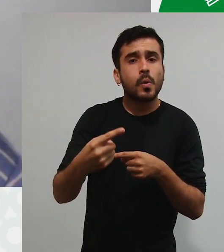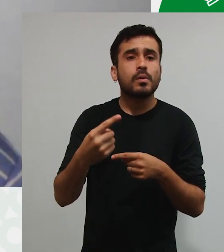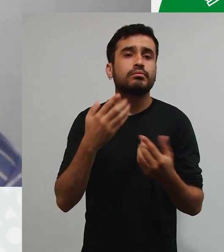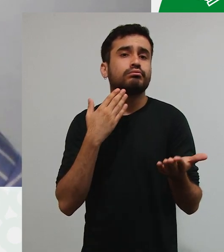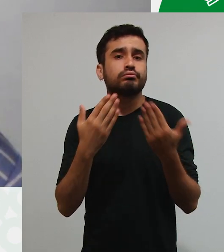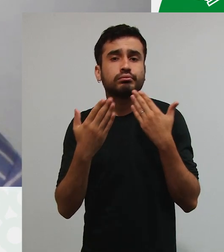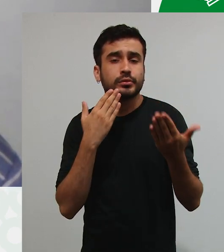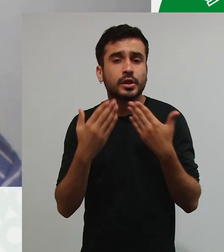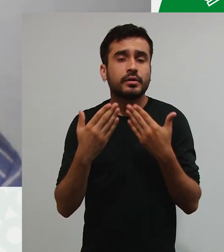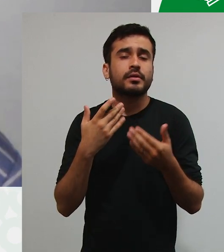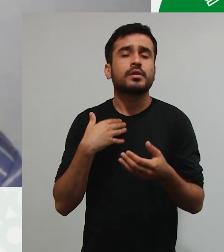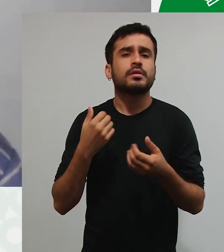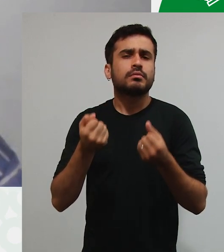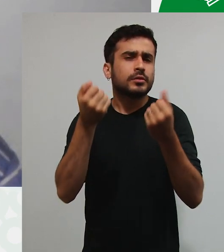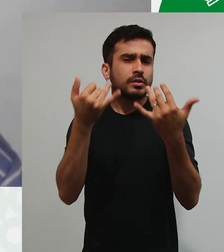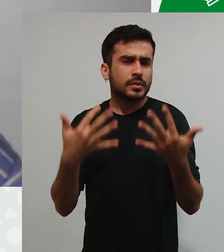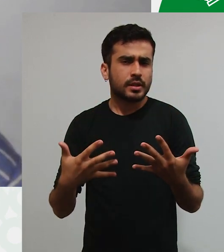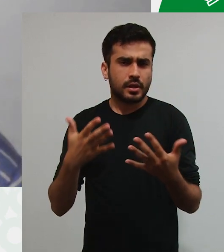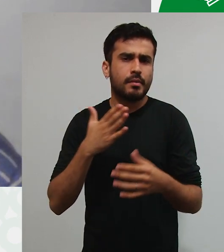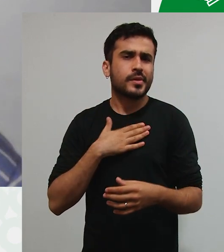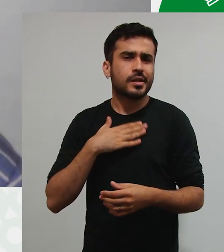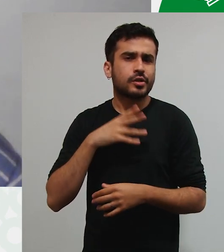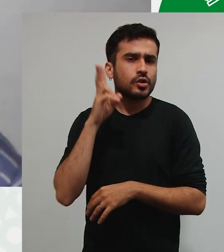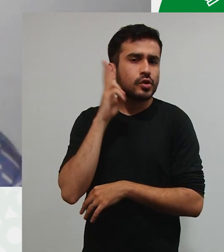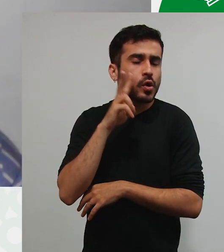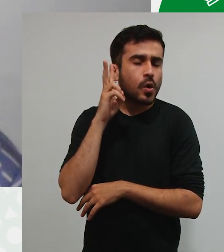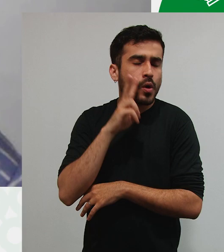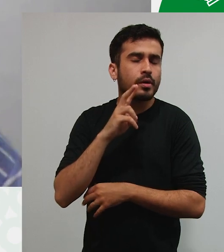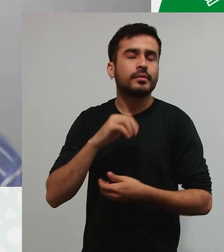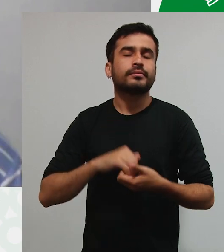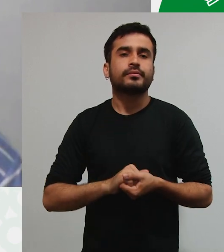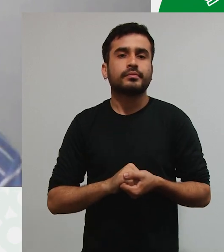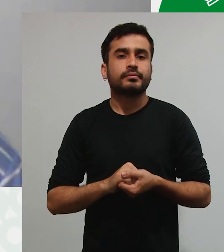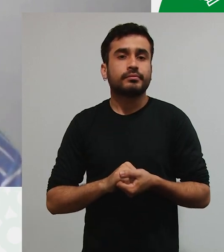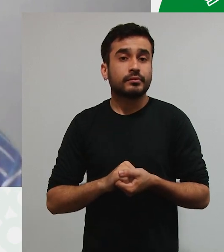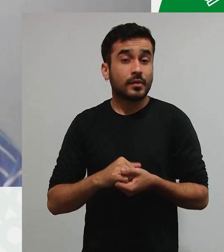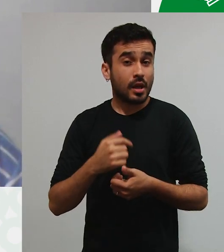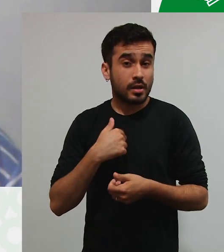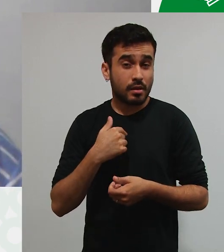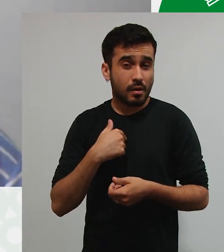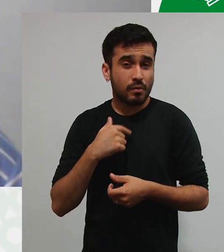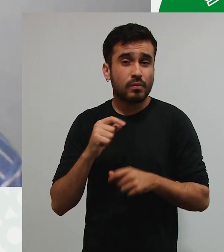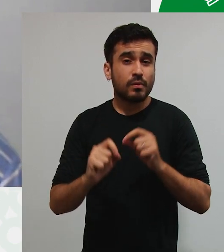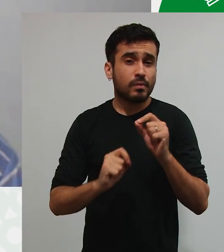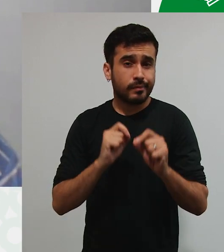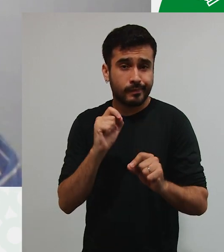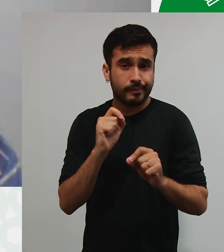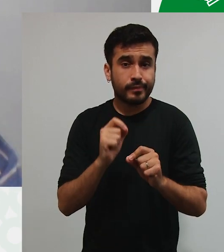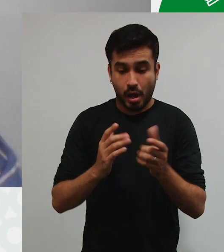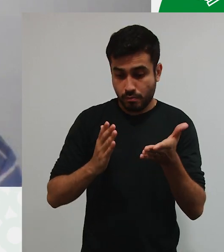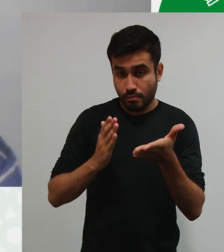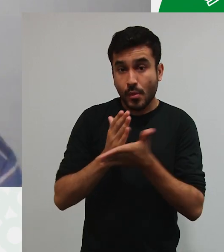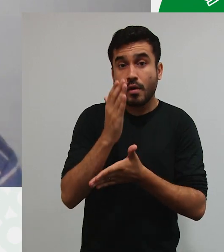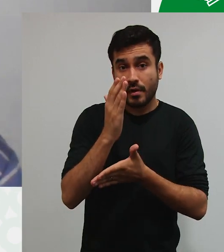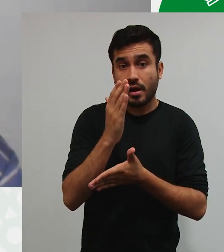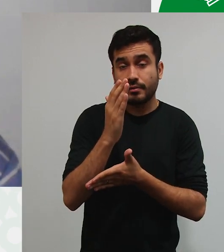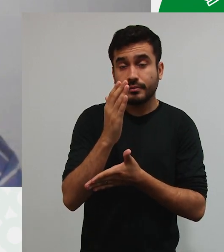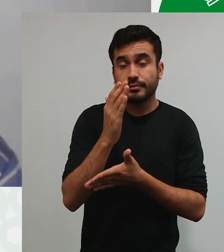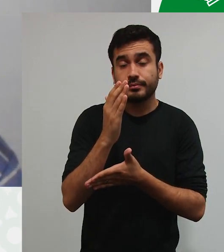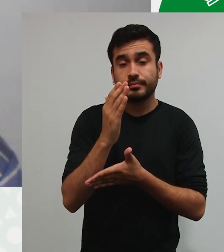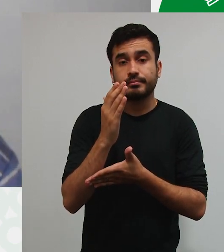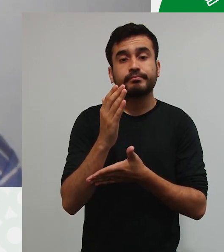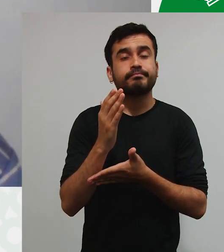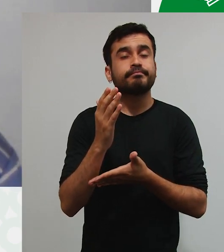dissertávamos sobre o tema, e eu fui para uma entrevista, e na entrevista eu contei um pouco da minha história. E isso fez com que